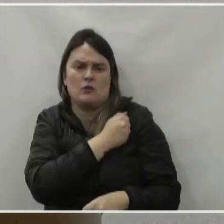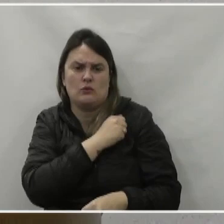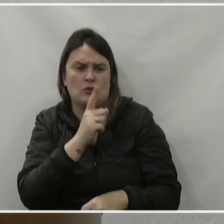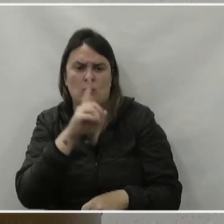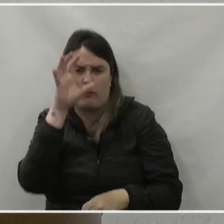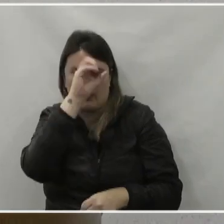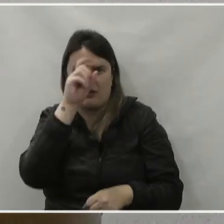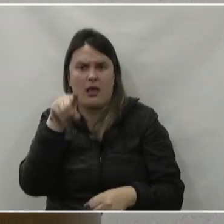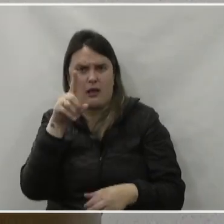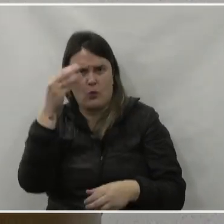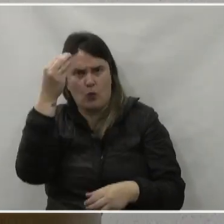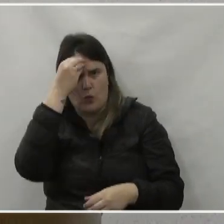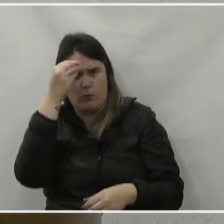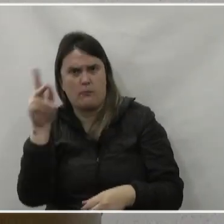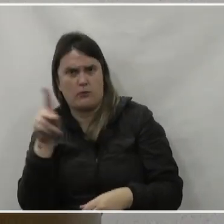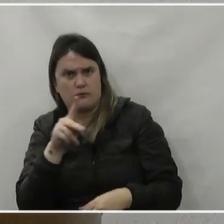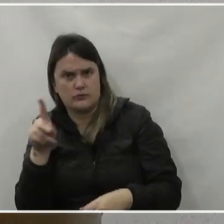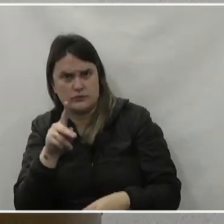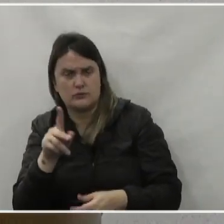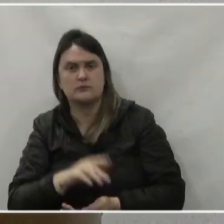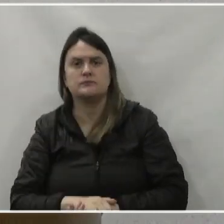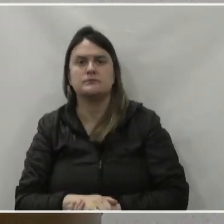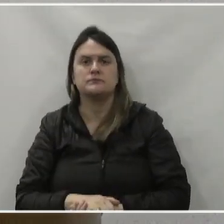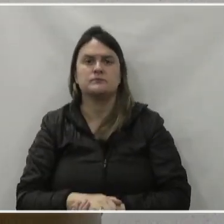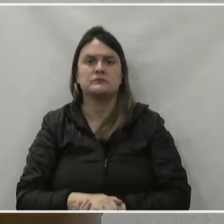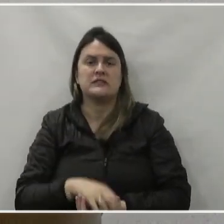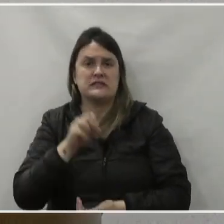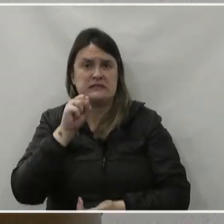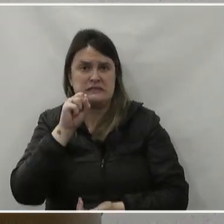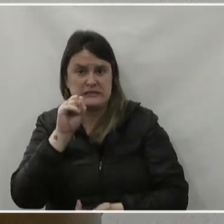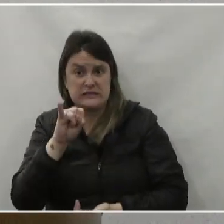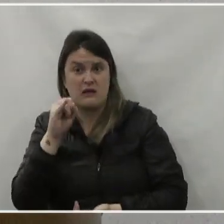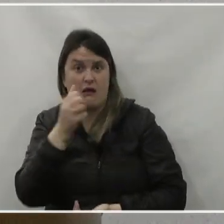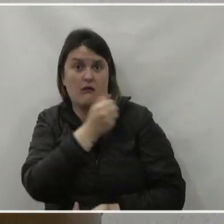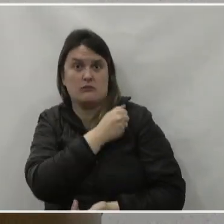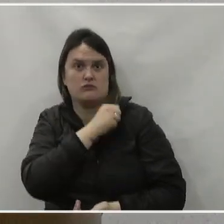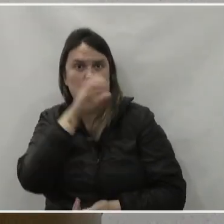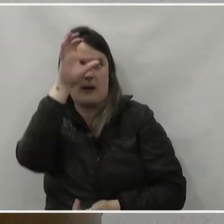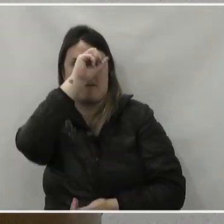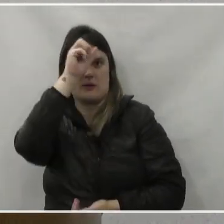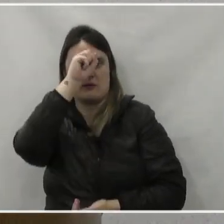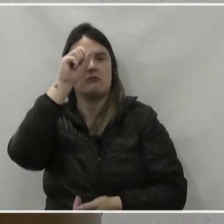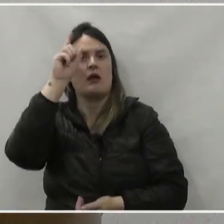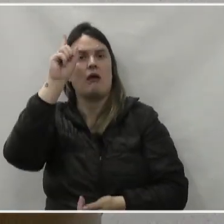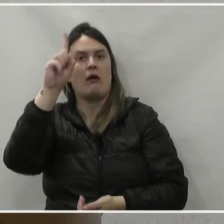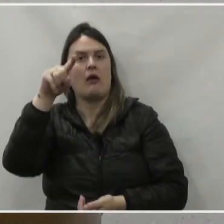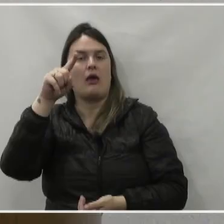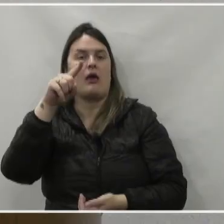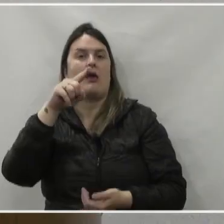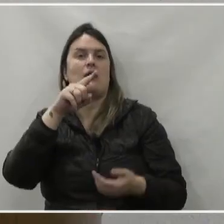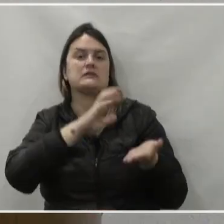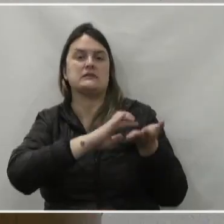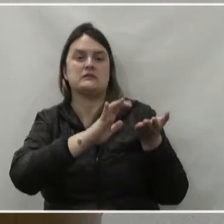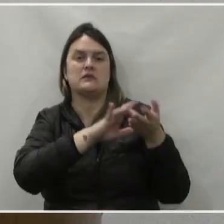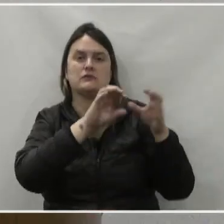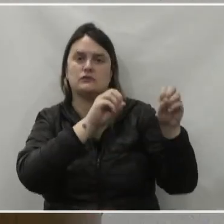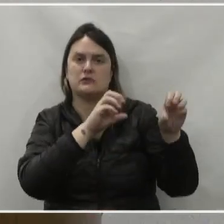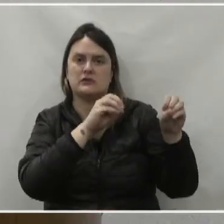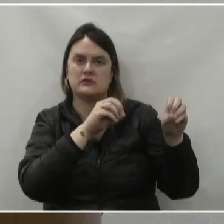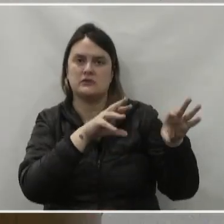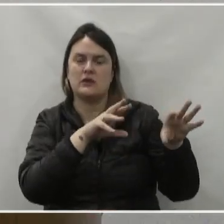a responsabilidade recai sobre o docente. Se é bem-sucedido, as secretarias de educação correm